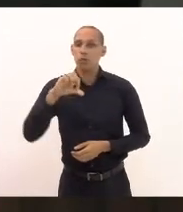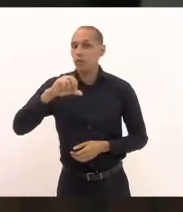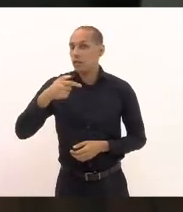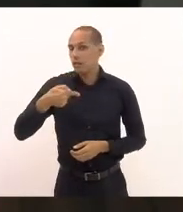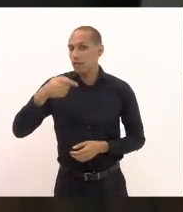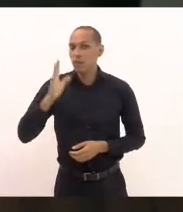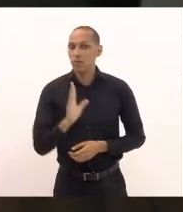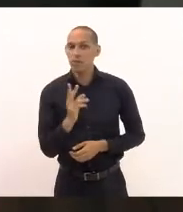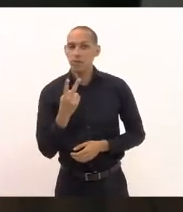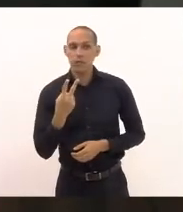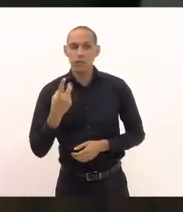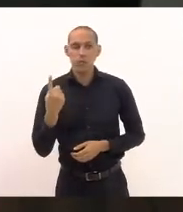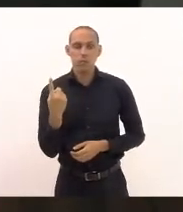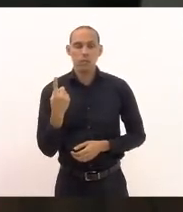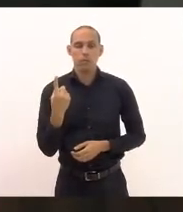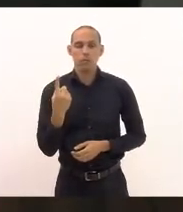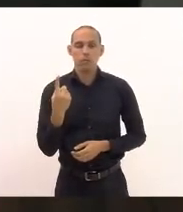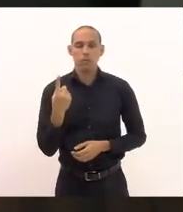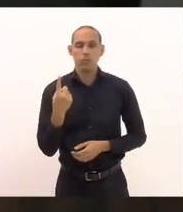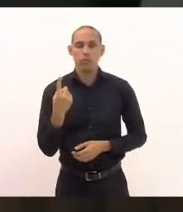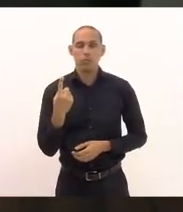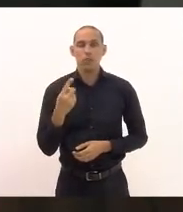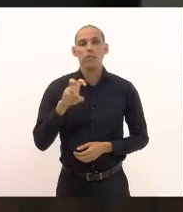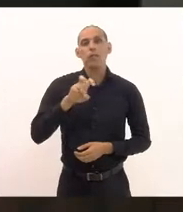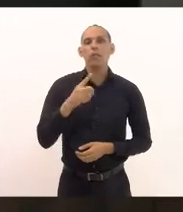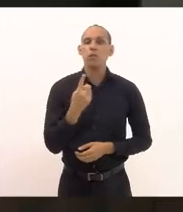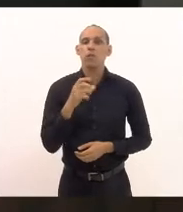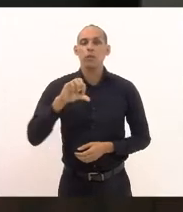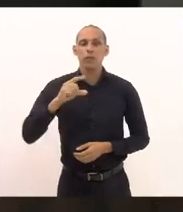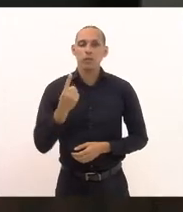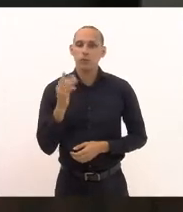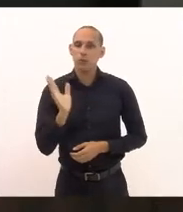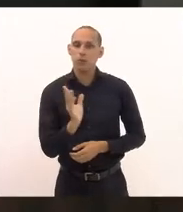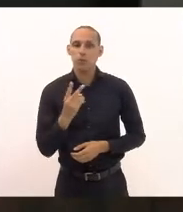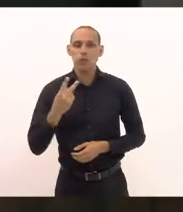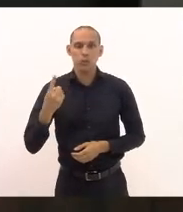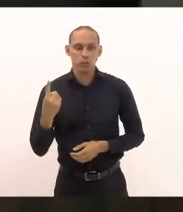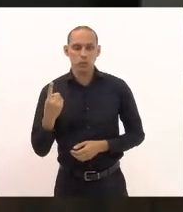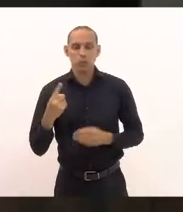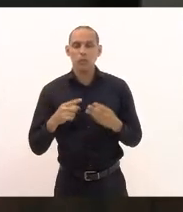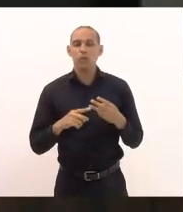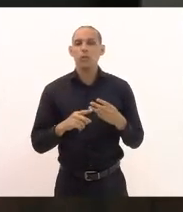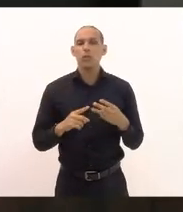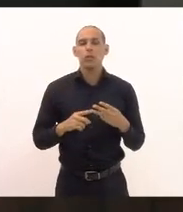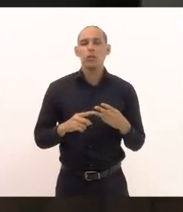5197-21, projeto de lei 5191-21,